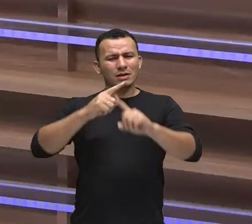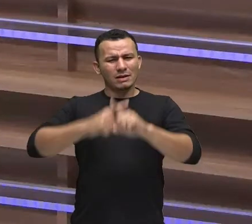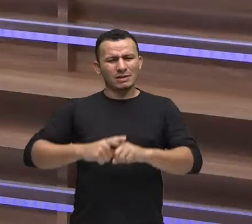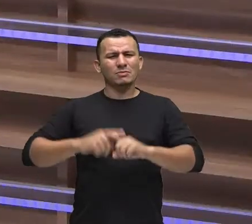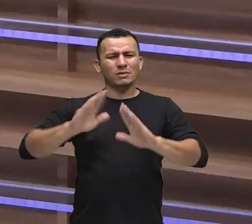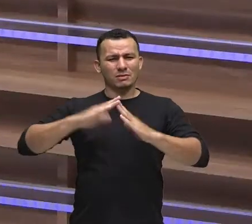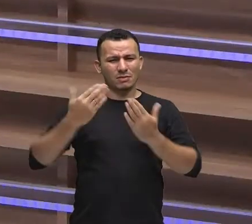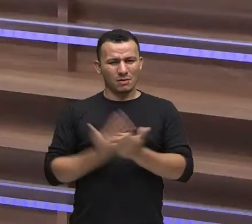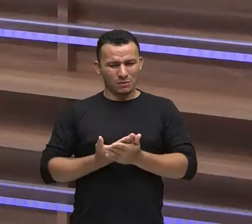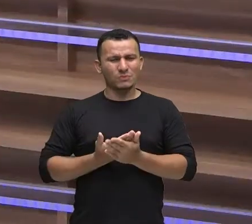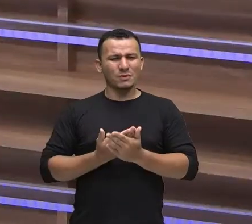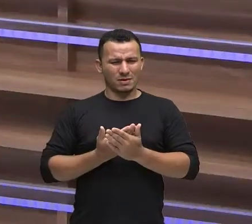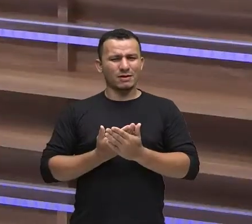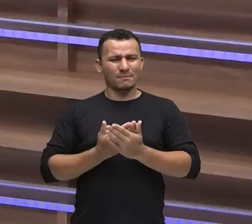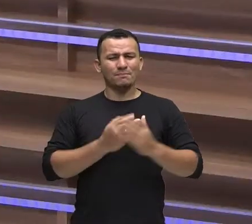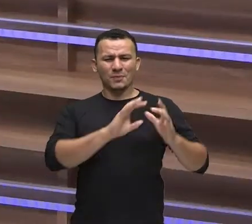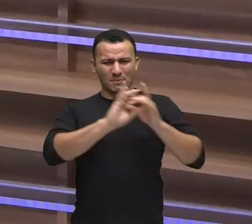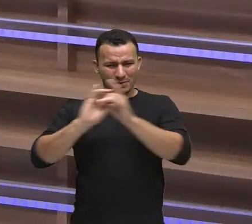escola, e aí